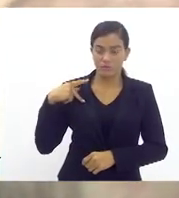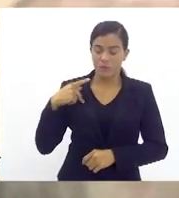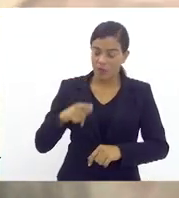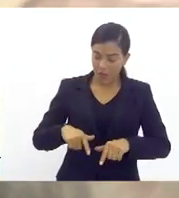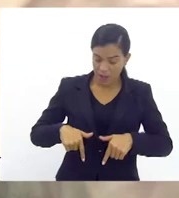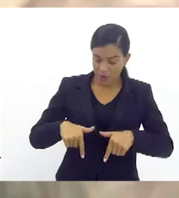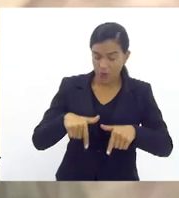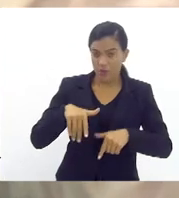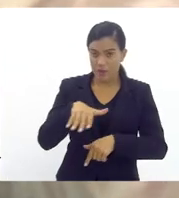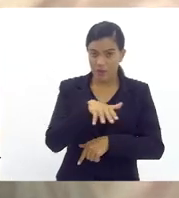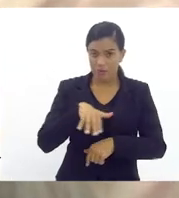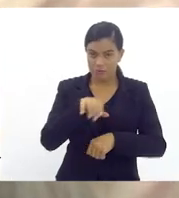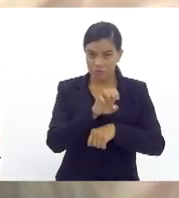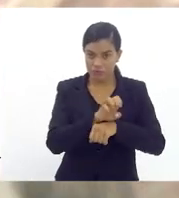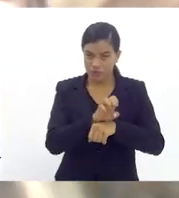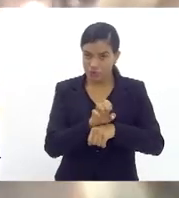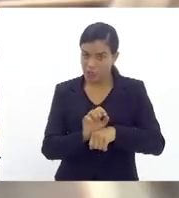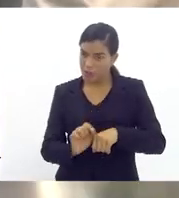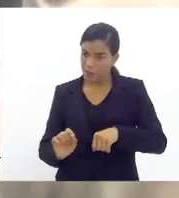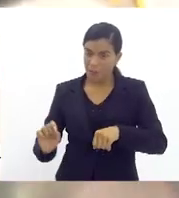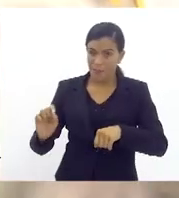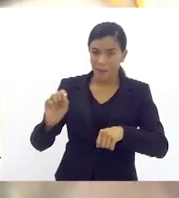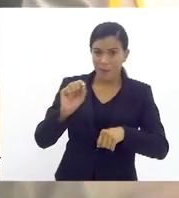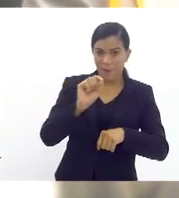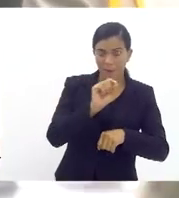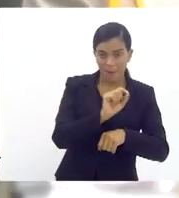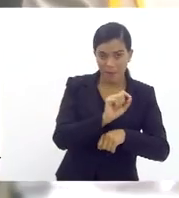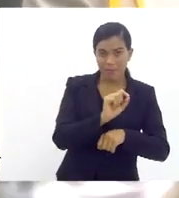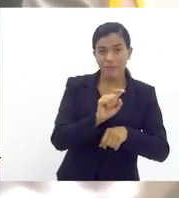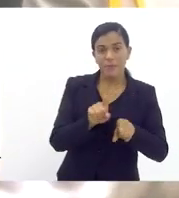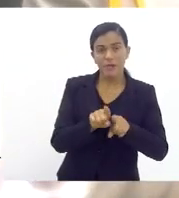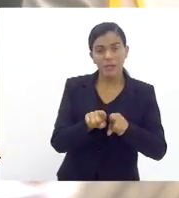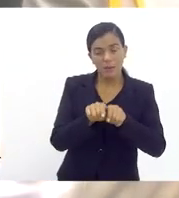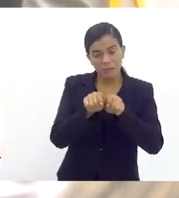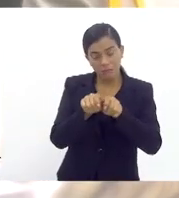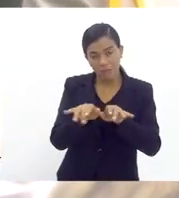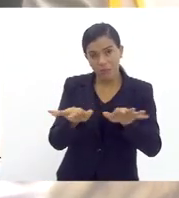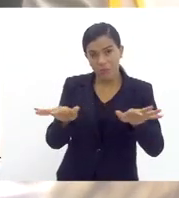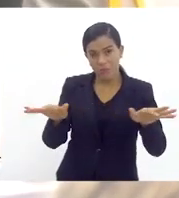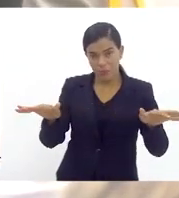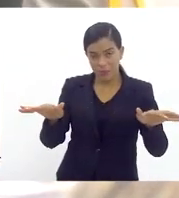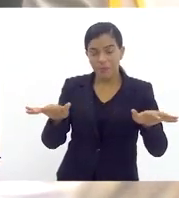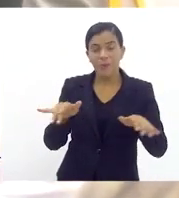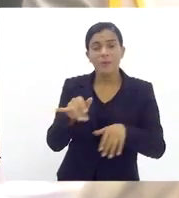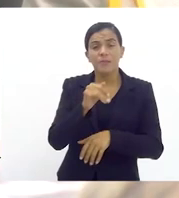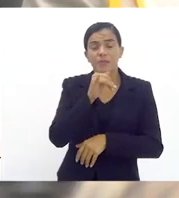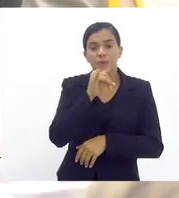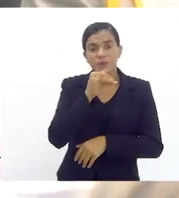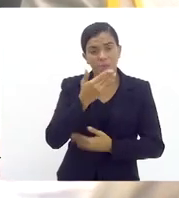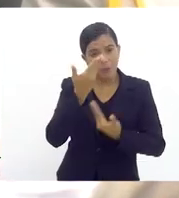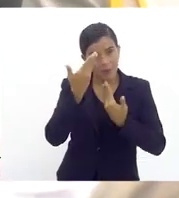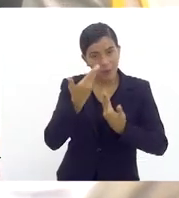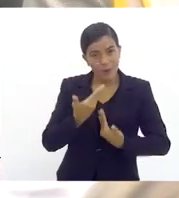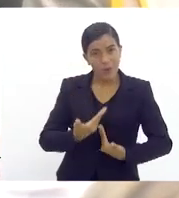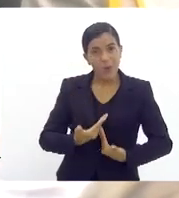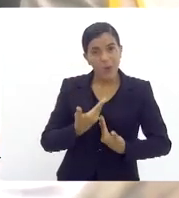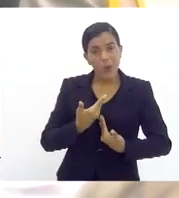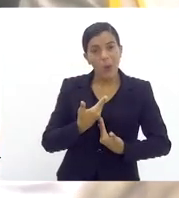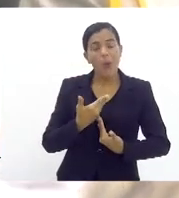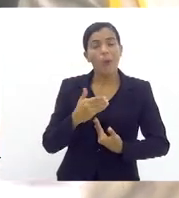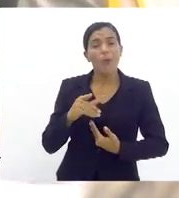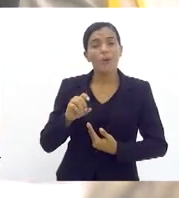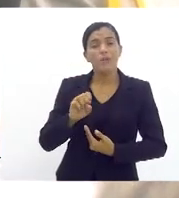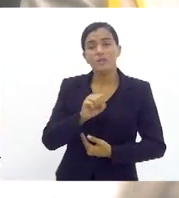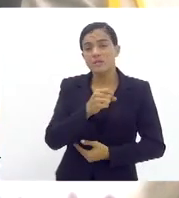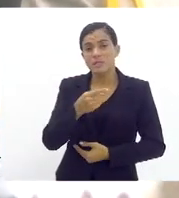atua no âmbito do Estado todo e de forma muito pulverizada. Eu venho, por exemplo, lá de São